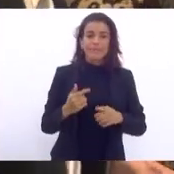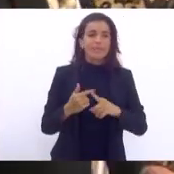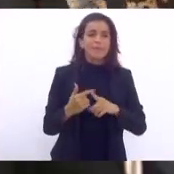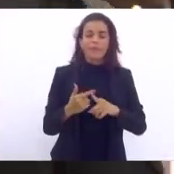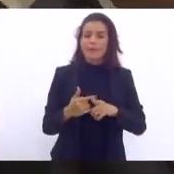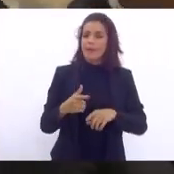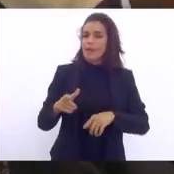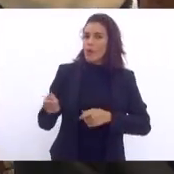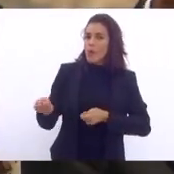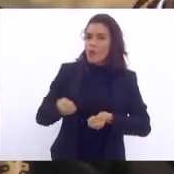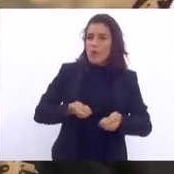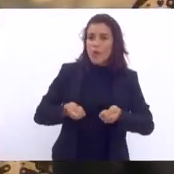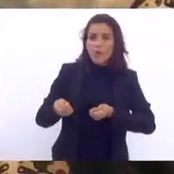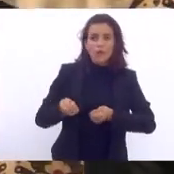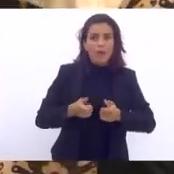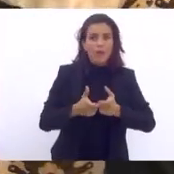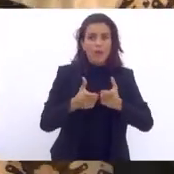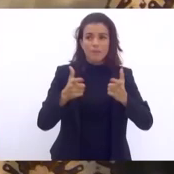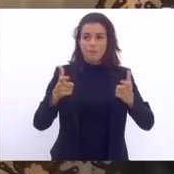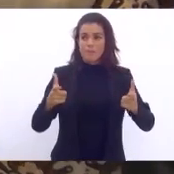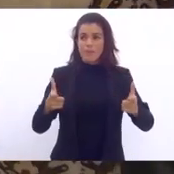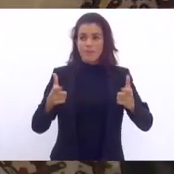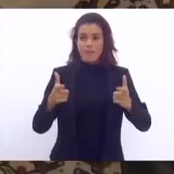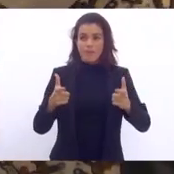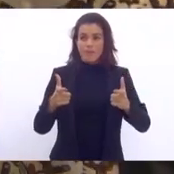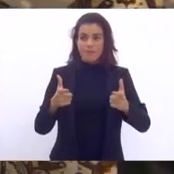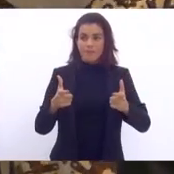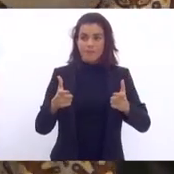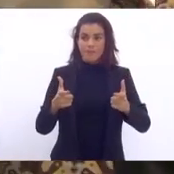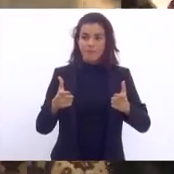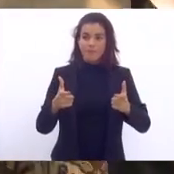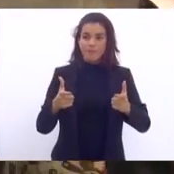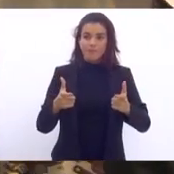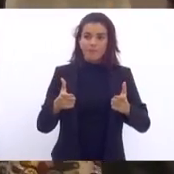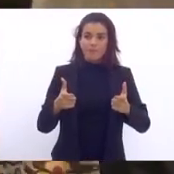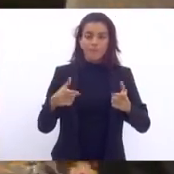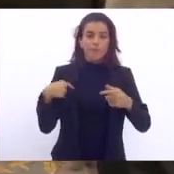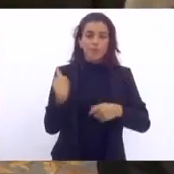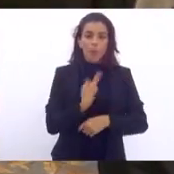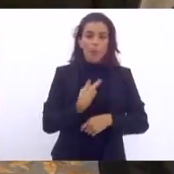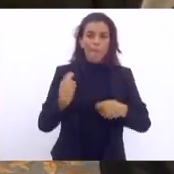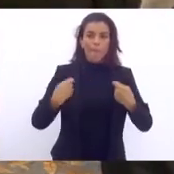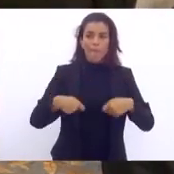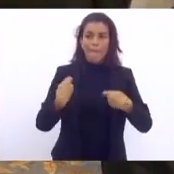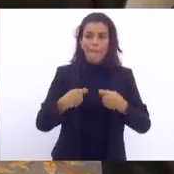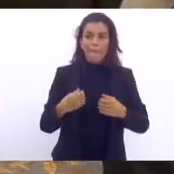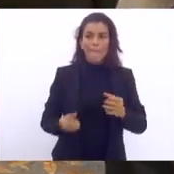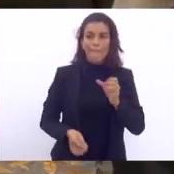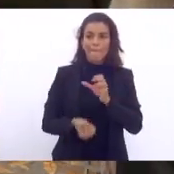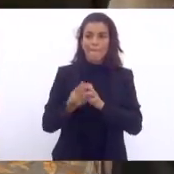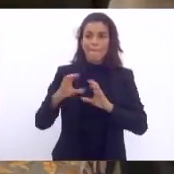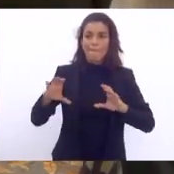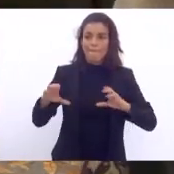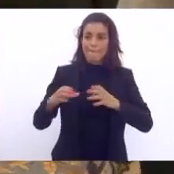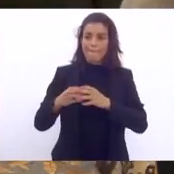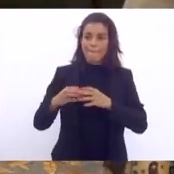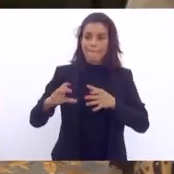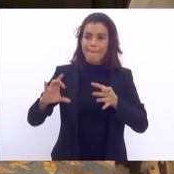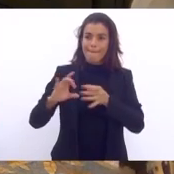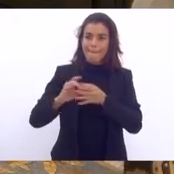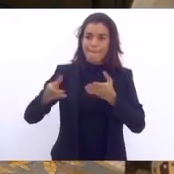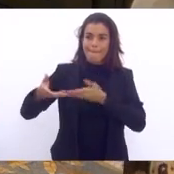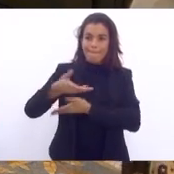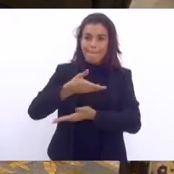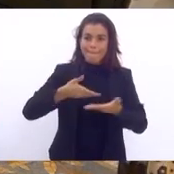território. Então, a gente tem que ir muito além de criar integração e criar um fundo, mudar as políticas e combater